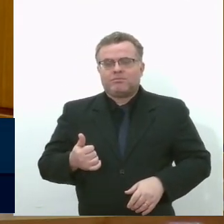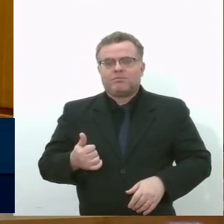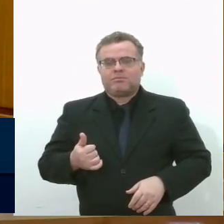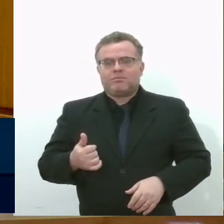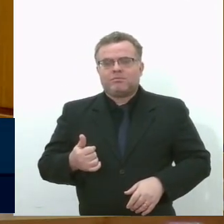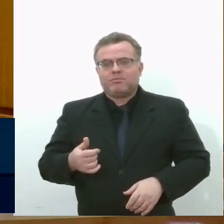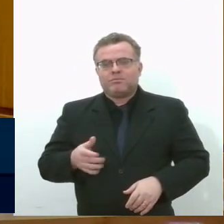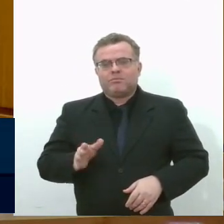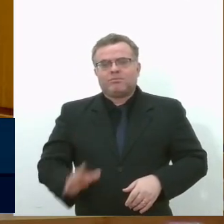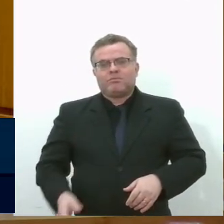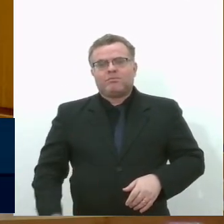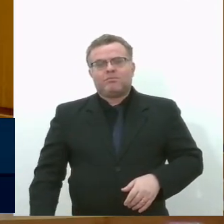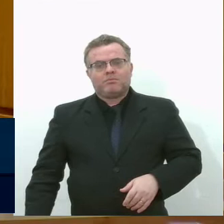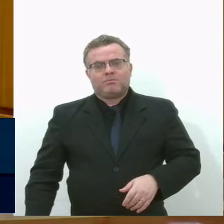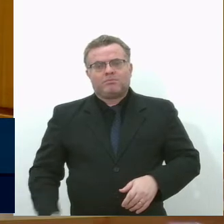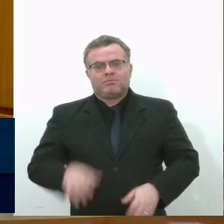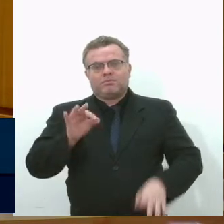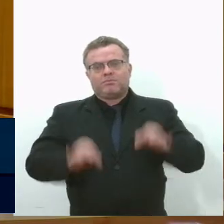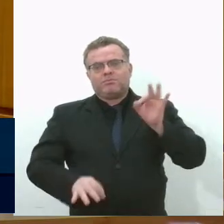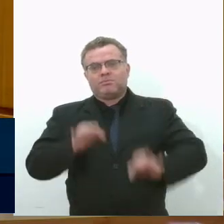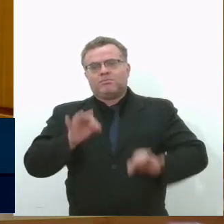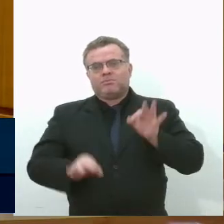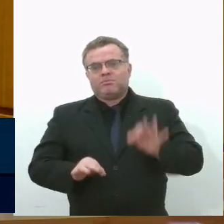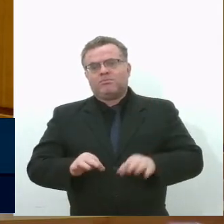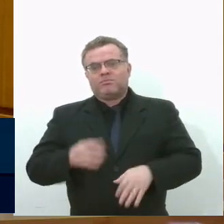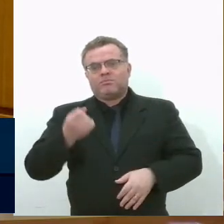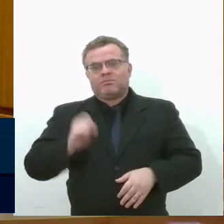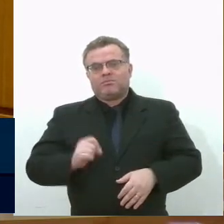O Tribunal de Contas do Estado de Sergipe